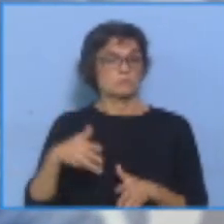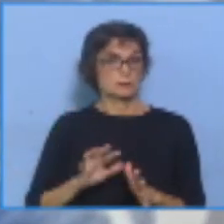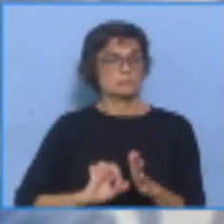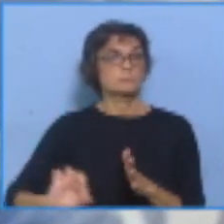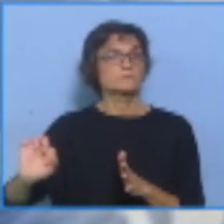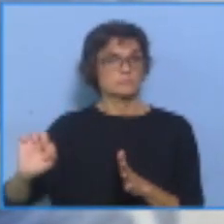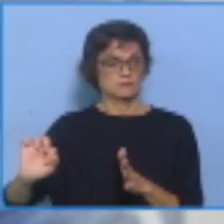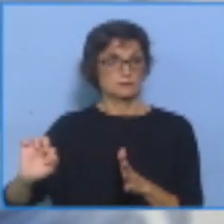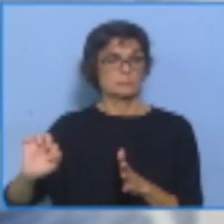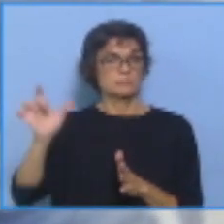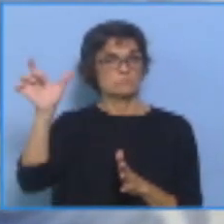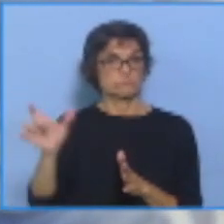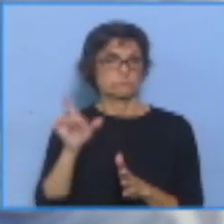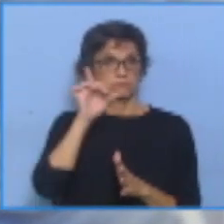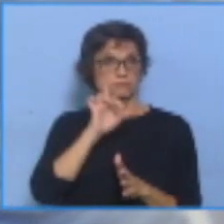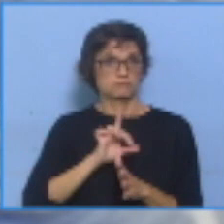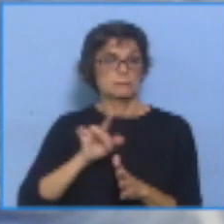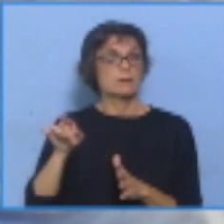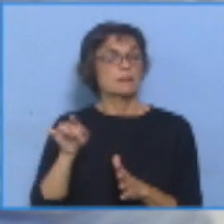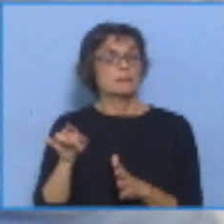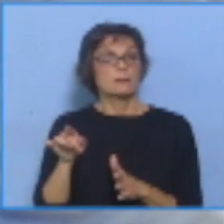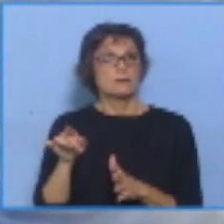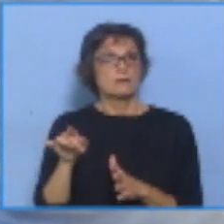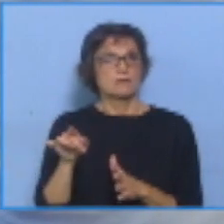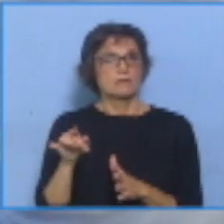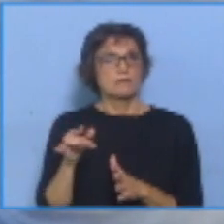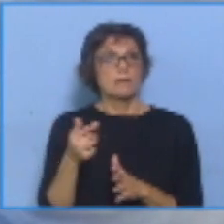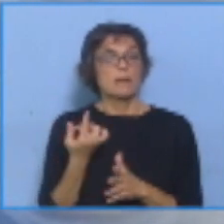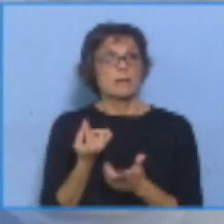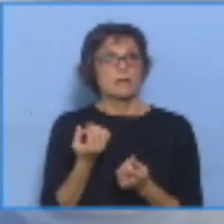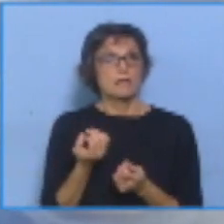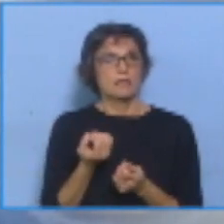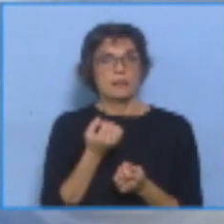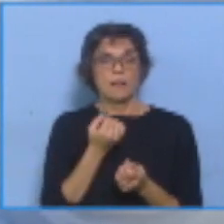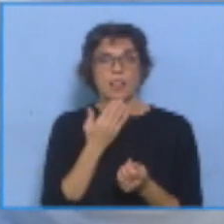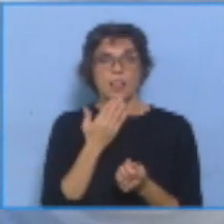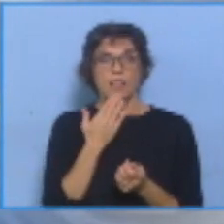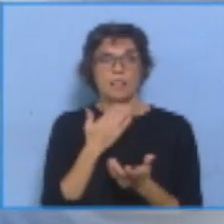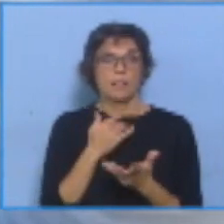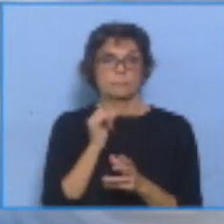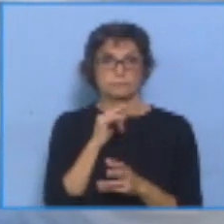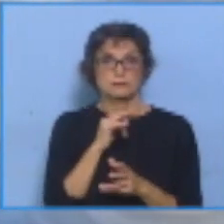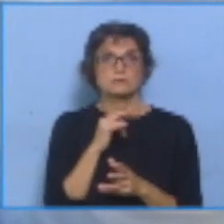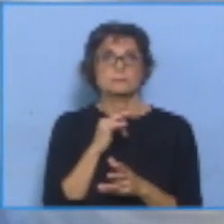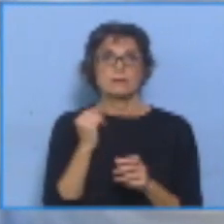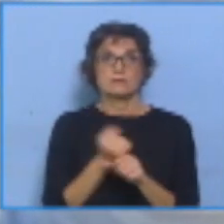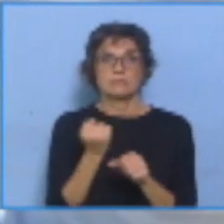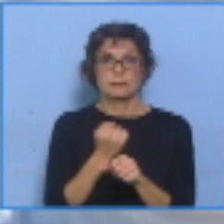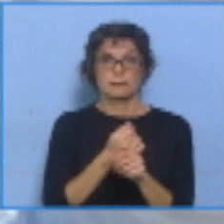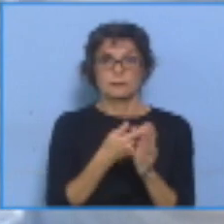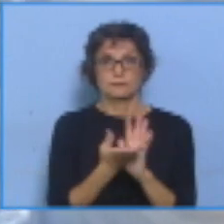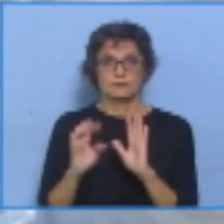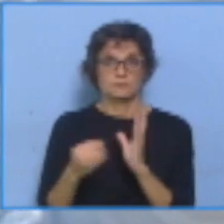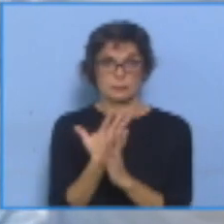Andressen, do nascimento dela, é uma ocasião também para várias atividades, nomeadamente a Cátedra Poesia e Transcendência tem um colóquio